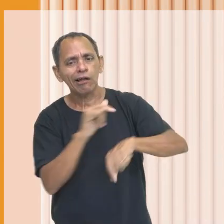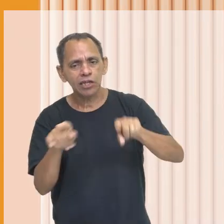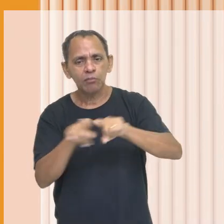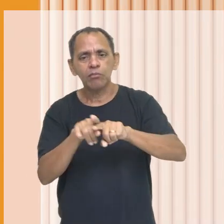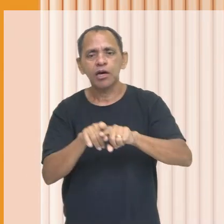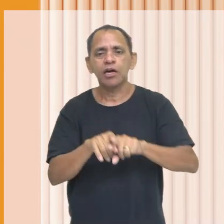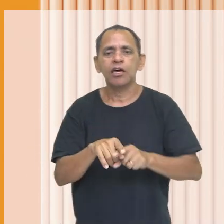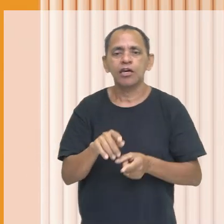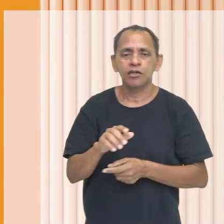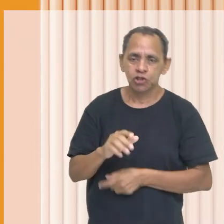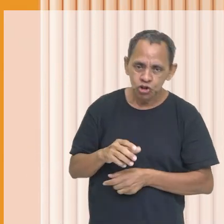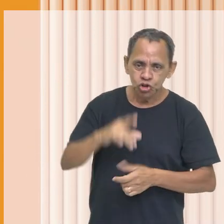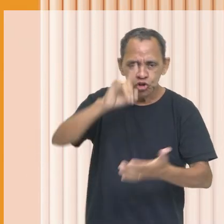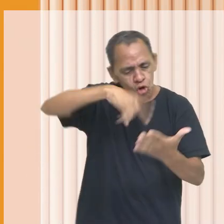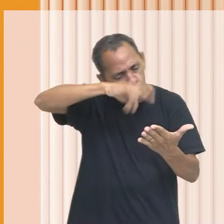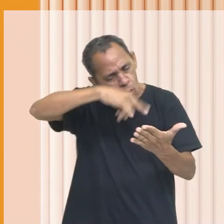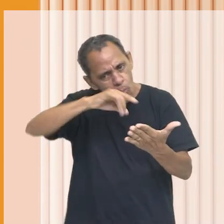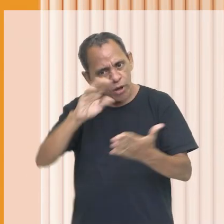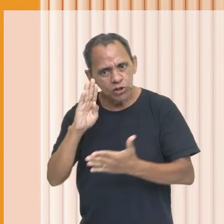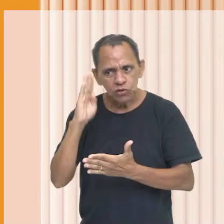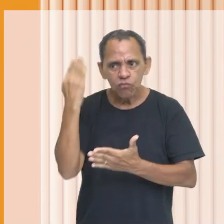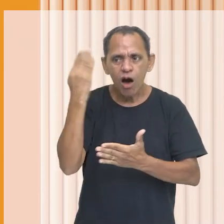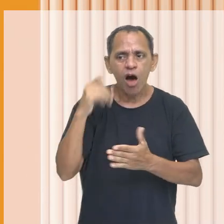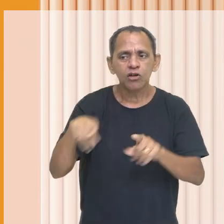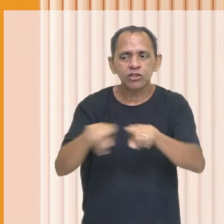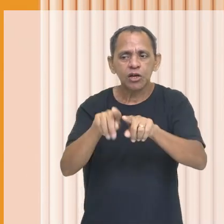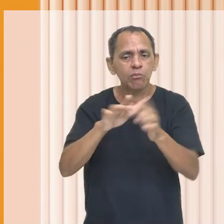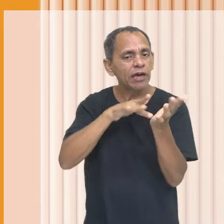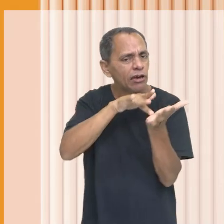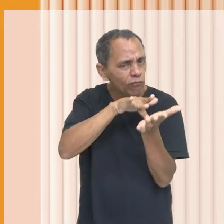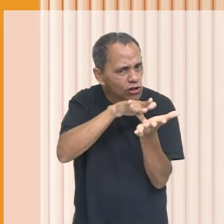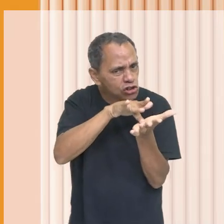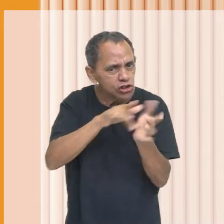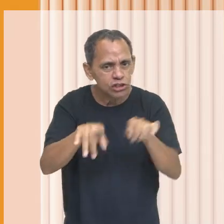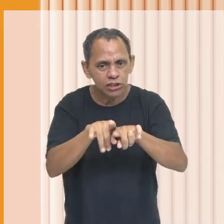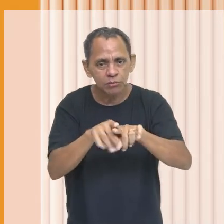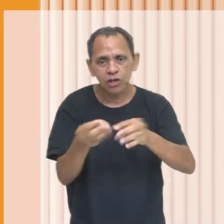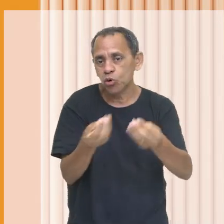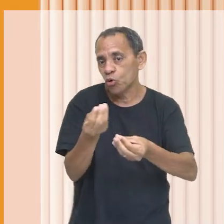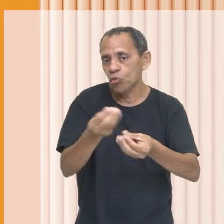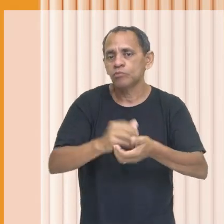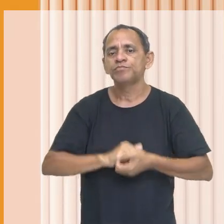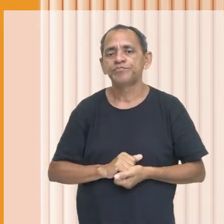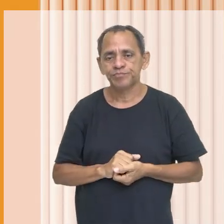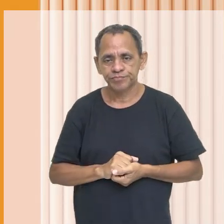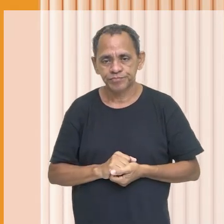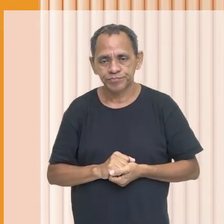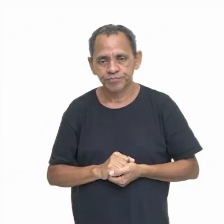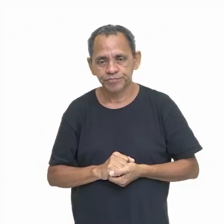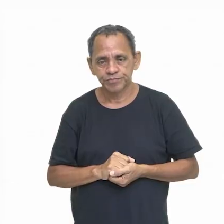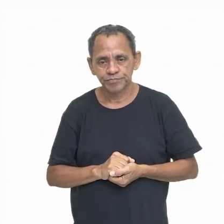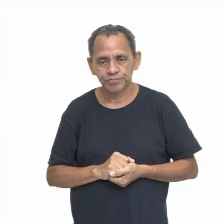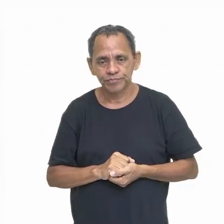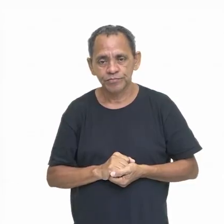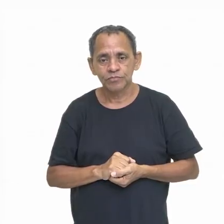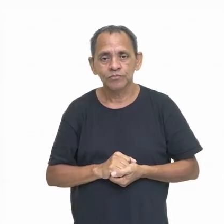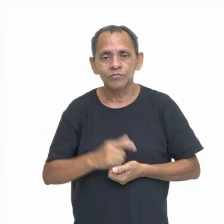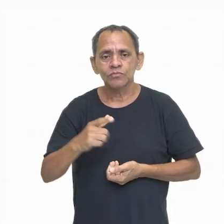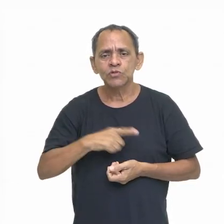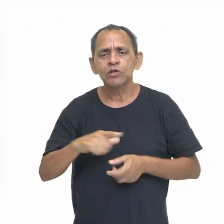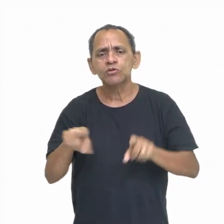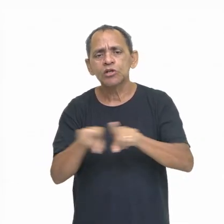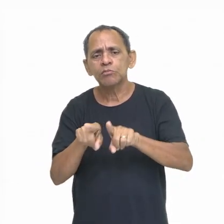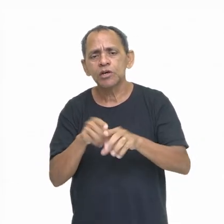fraudar documento, eu vou fraudar. Então, a corrupção se estabelece por aí. Nós vamos ter também a questão